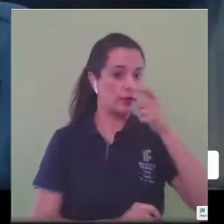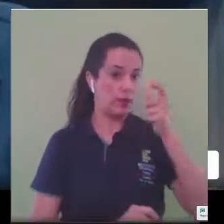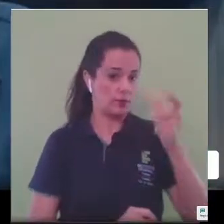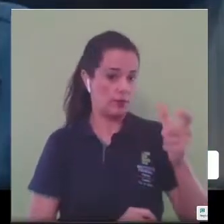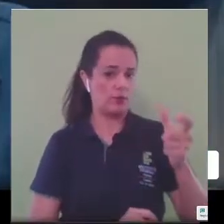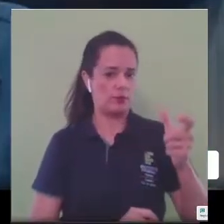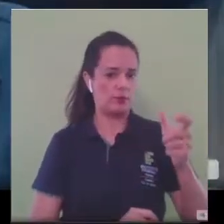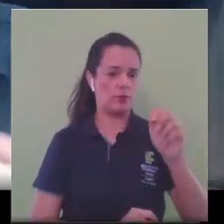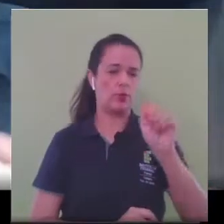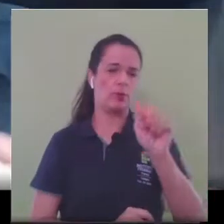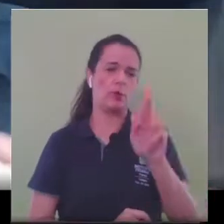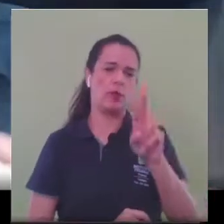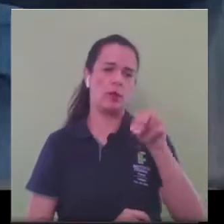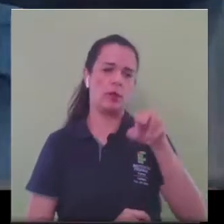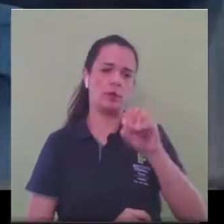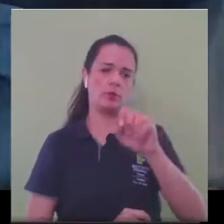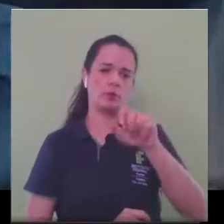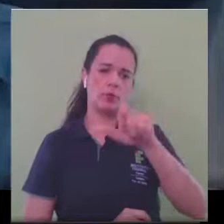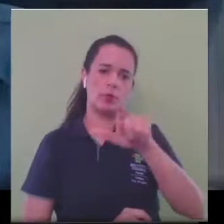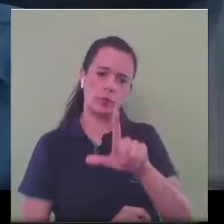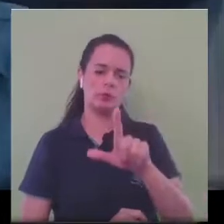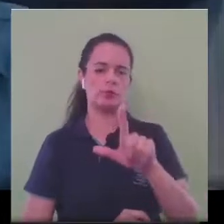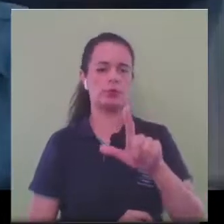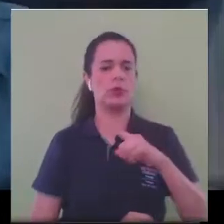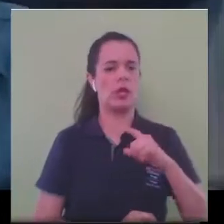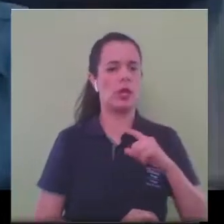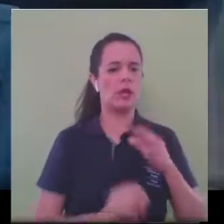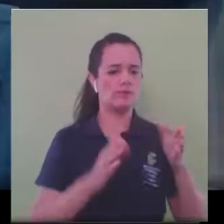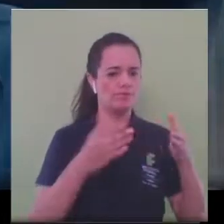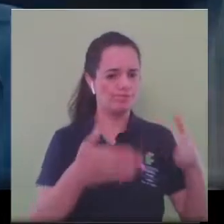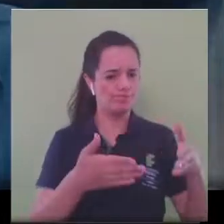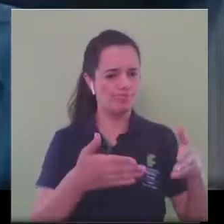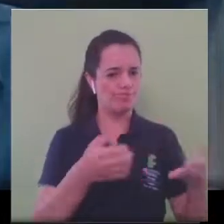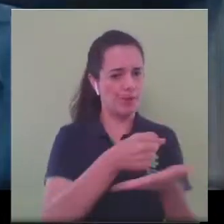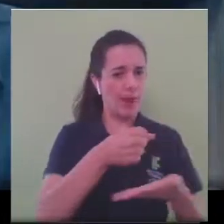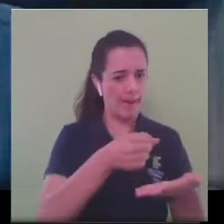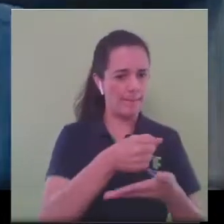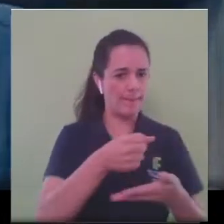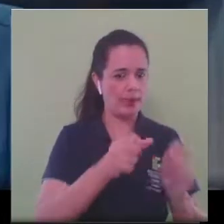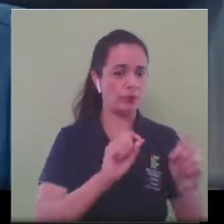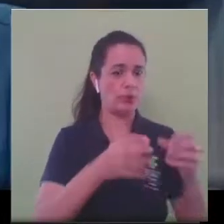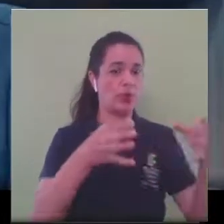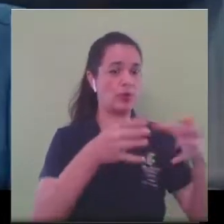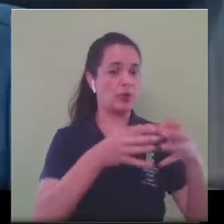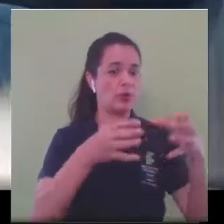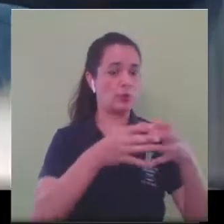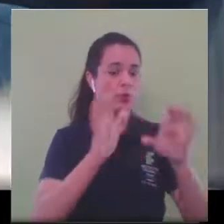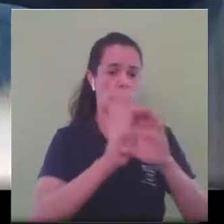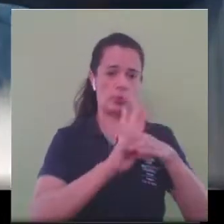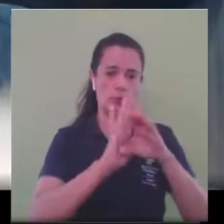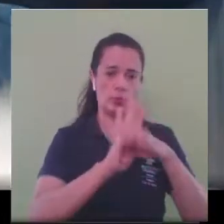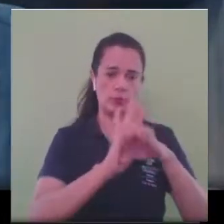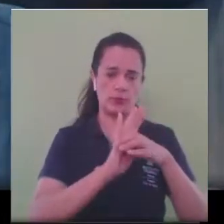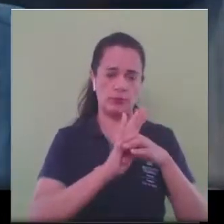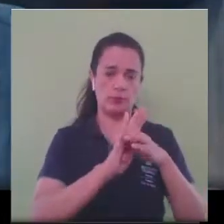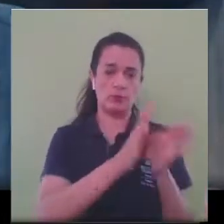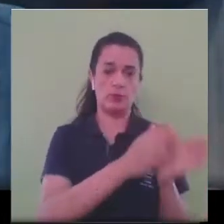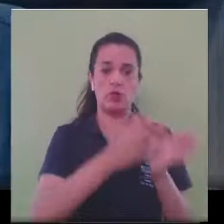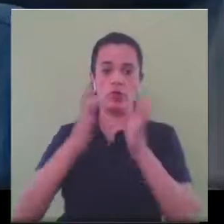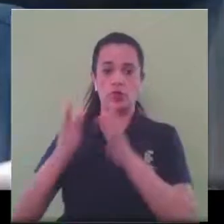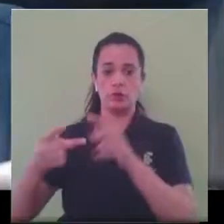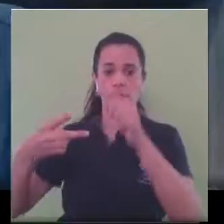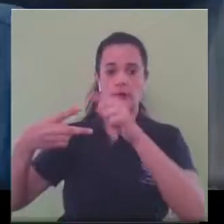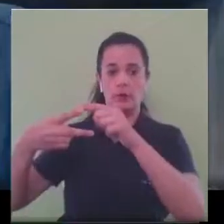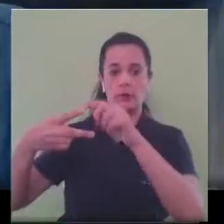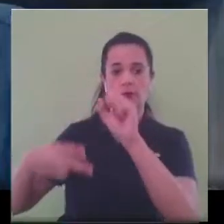Arnold Bennett define o clássico a partir de uma concepção de grupo, propriamente. O Santo Bever, ele traz uma